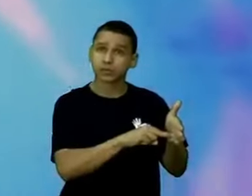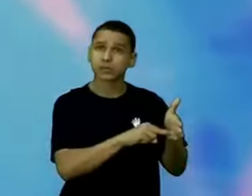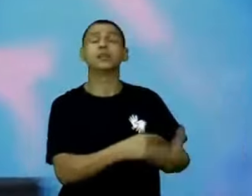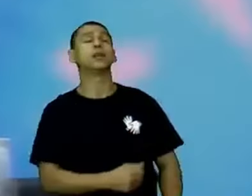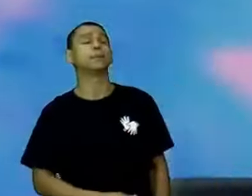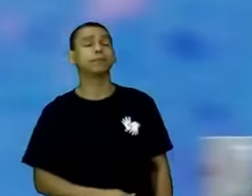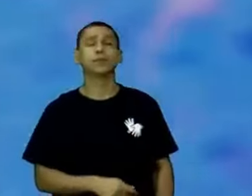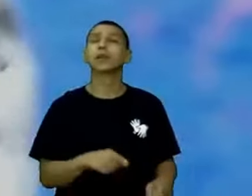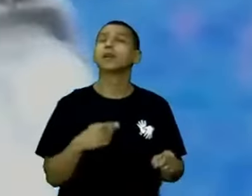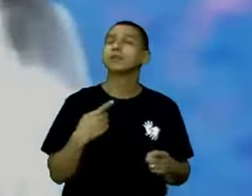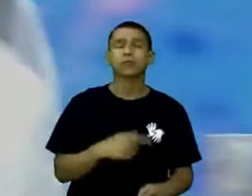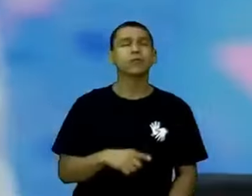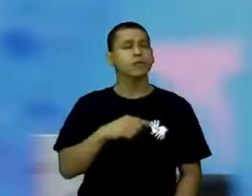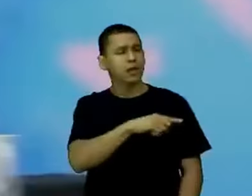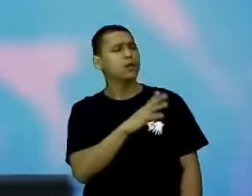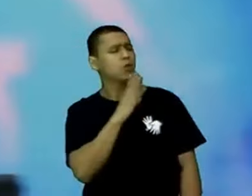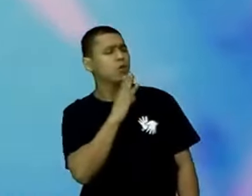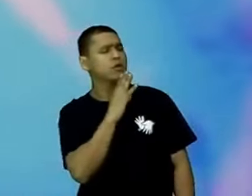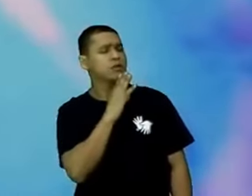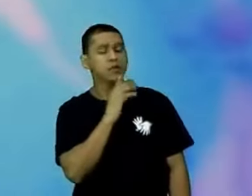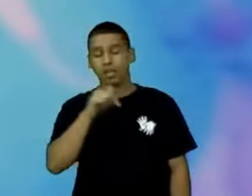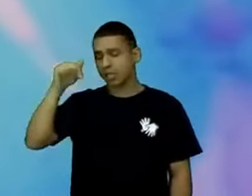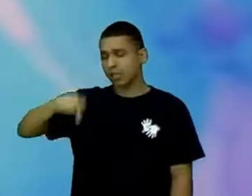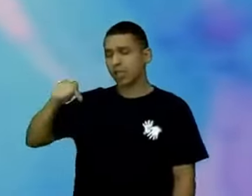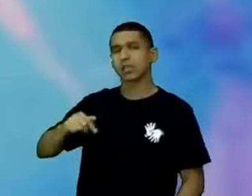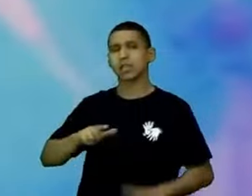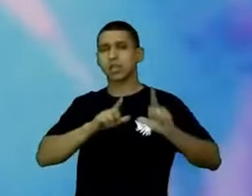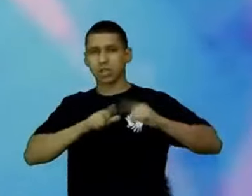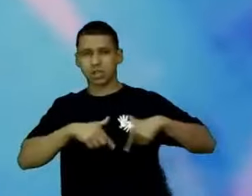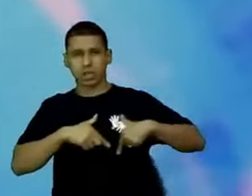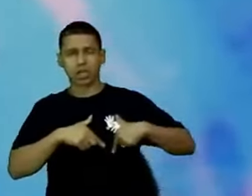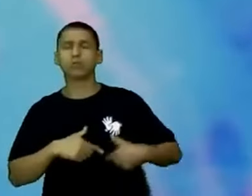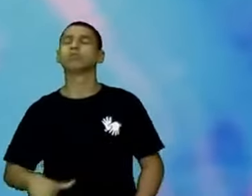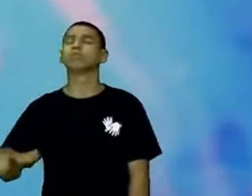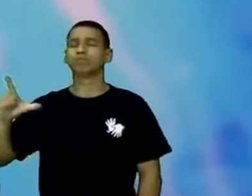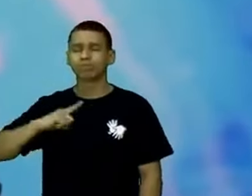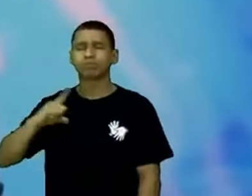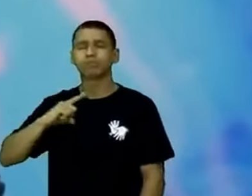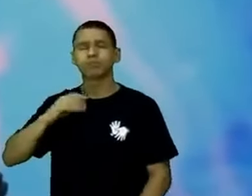Aleluia. Quando Eliseu manda vir, ele está dizendo, eu chamo para mim.